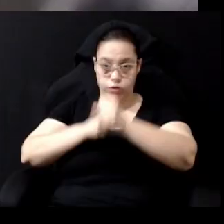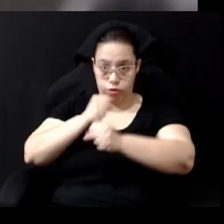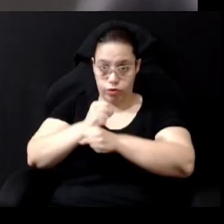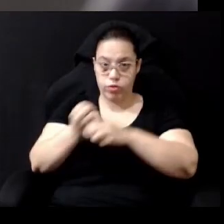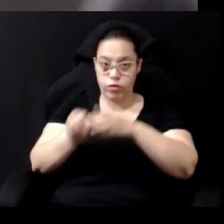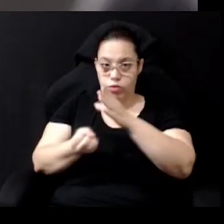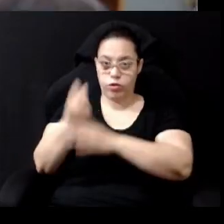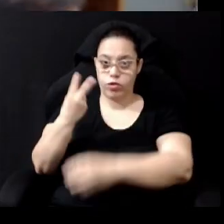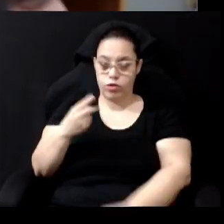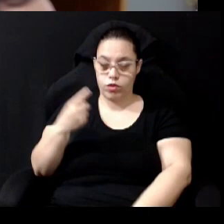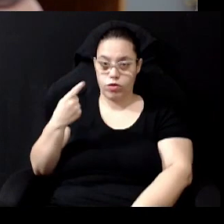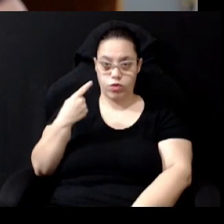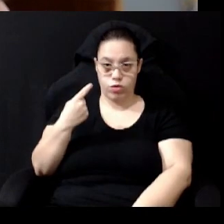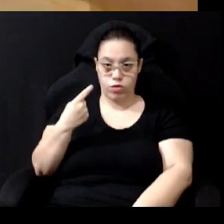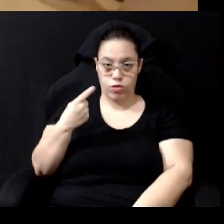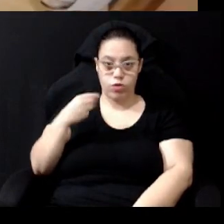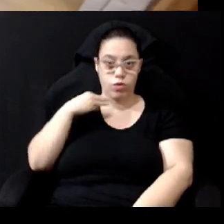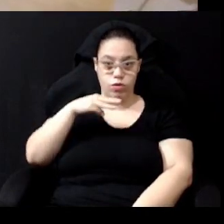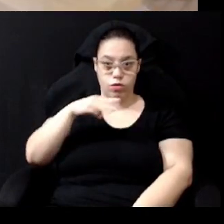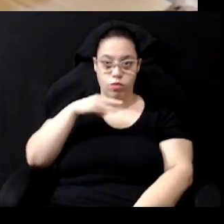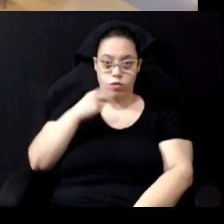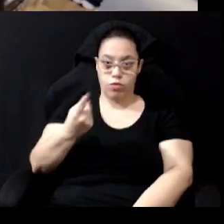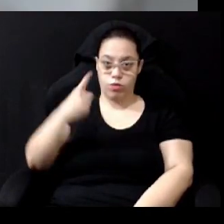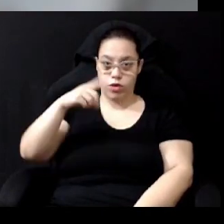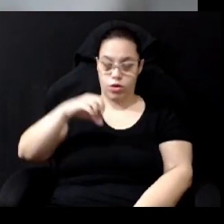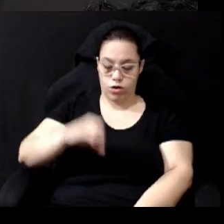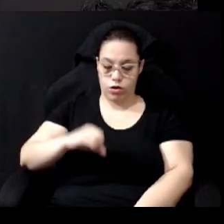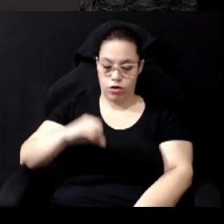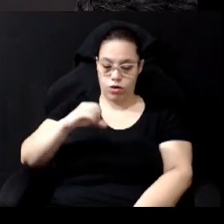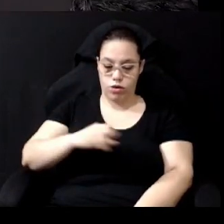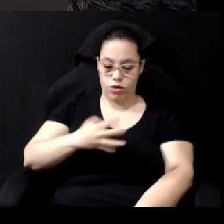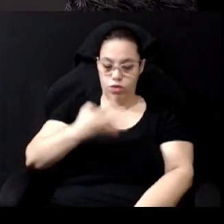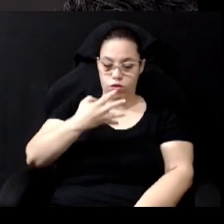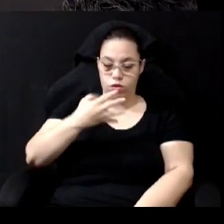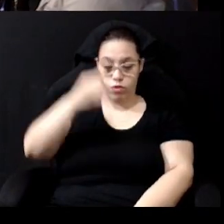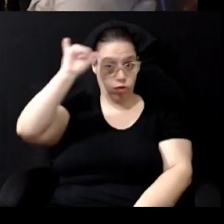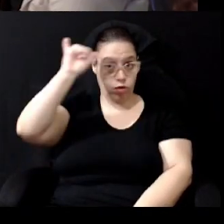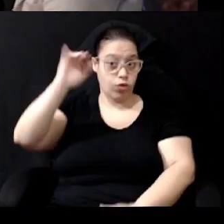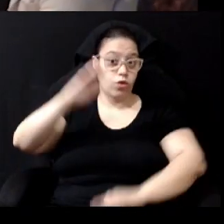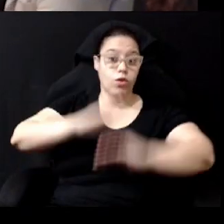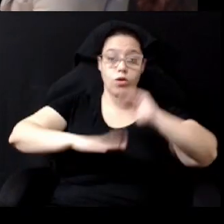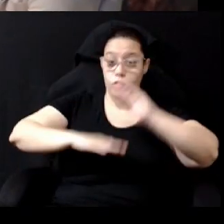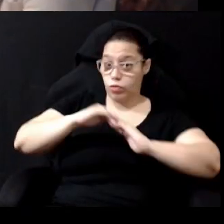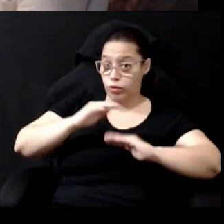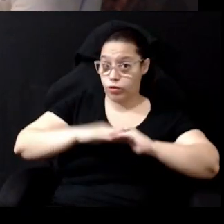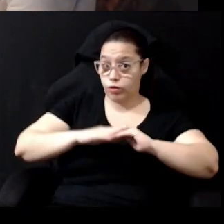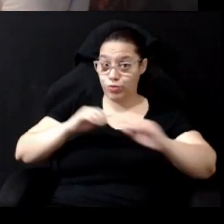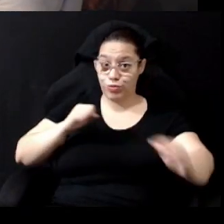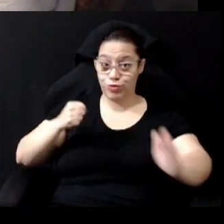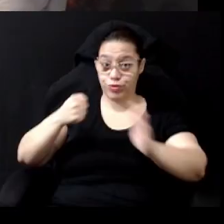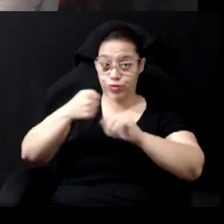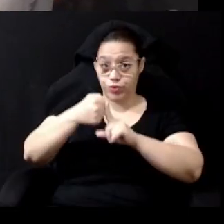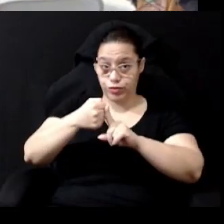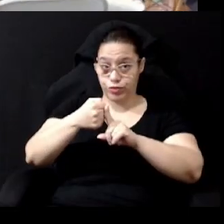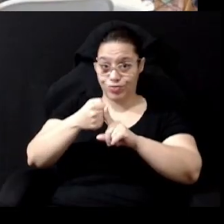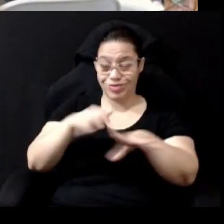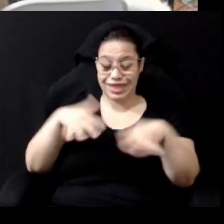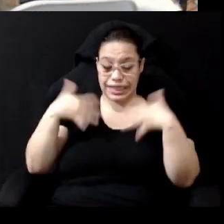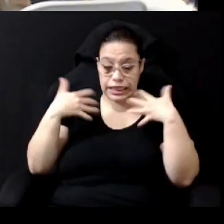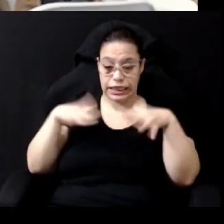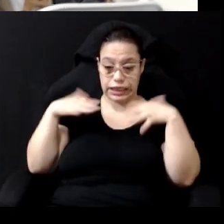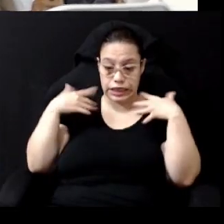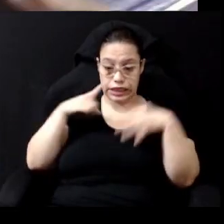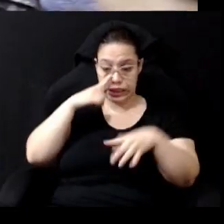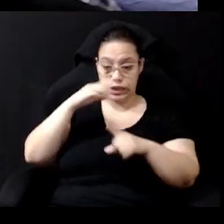anual criada pela ONU em 21 de março de 1994 para prevenir por meio de ações as intervenções